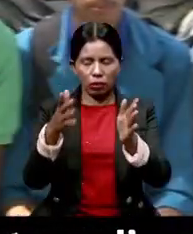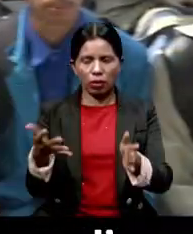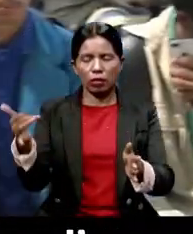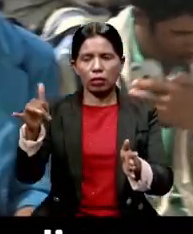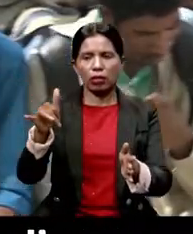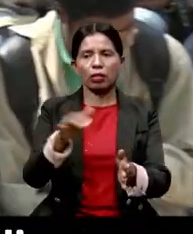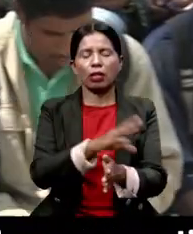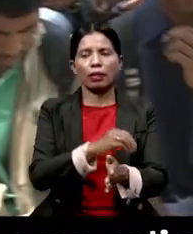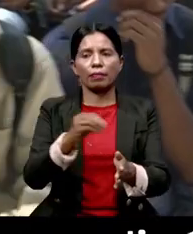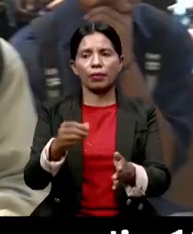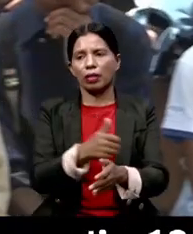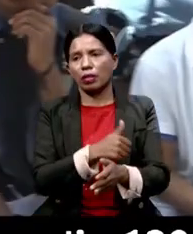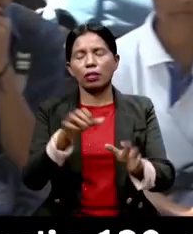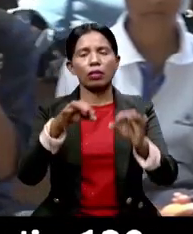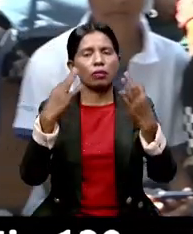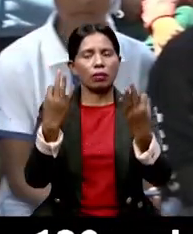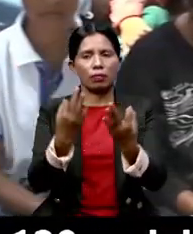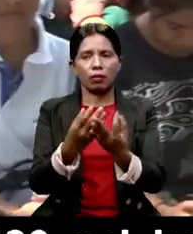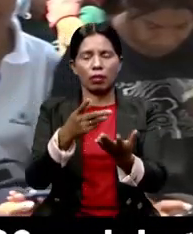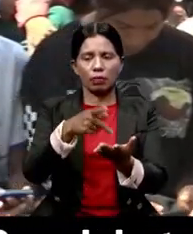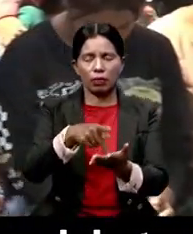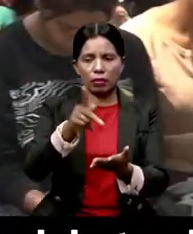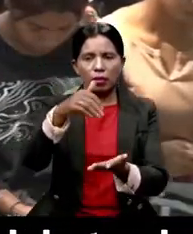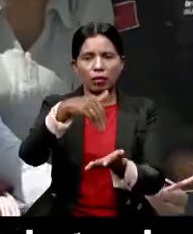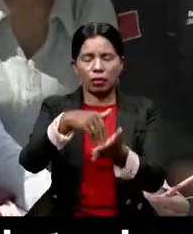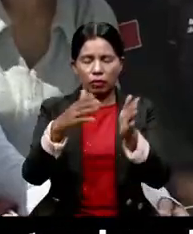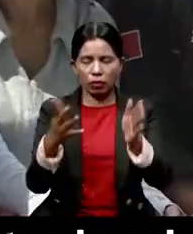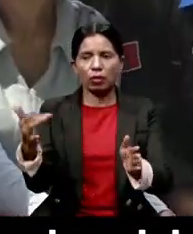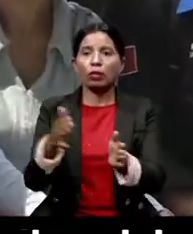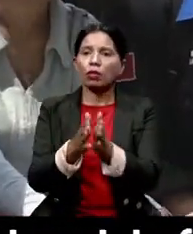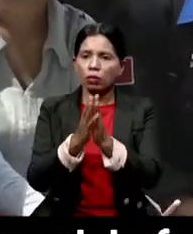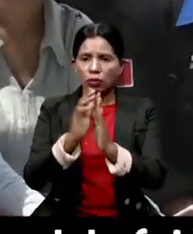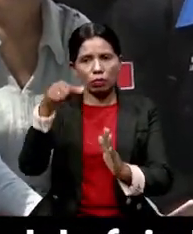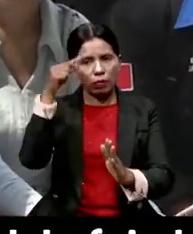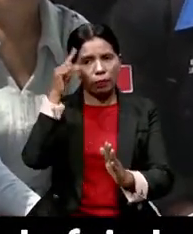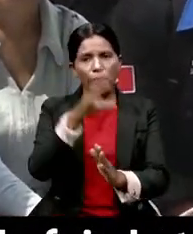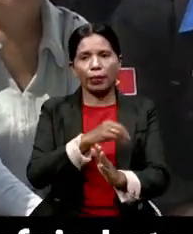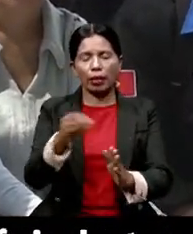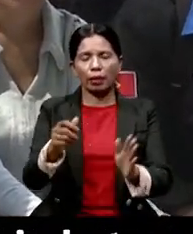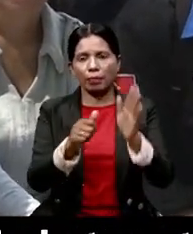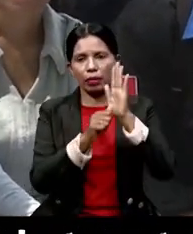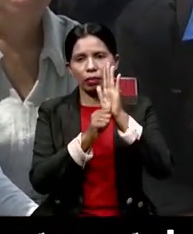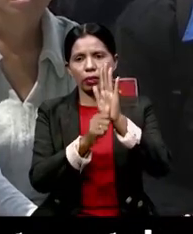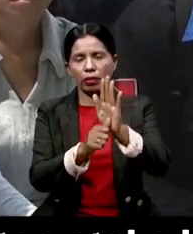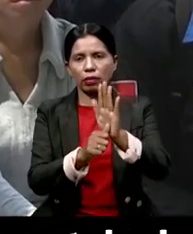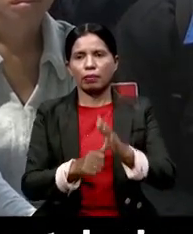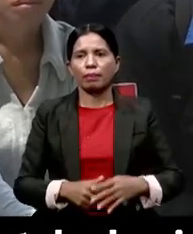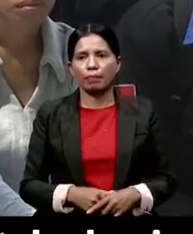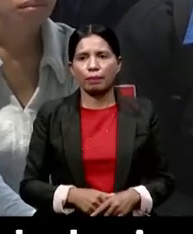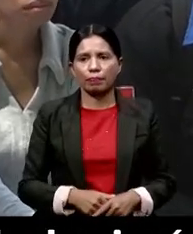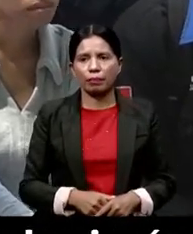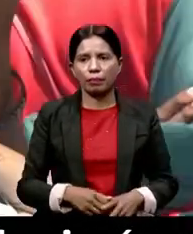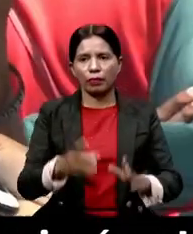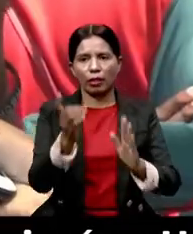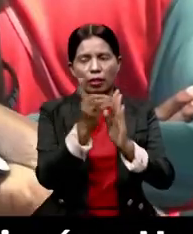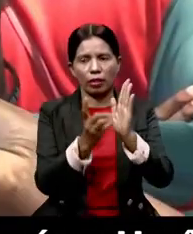propinas, no resto família makselo. Mas a estudante sira russi ba governo, a tua apresenta prova. Dalam sini memang